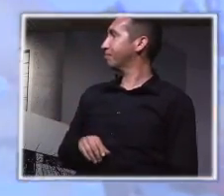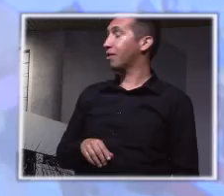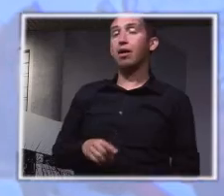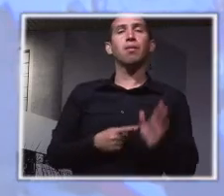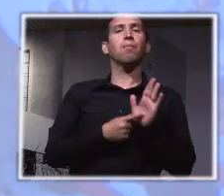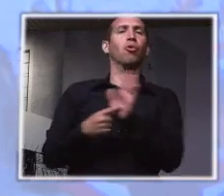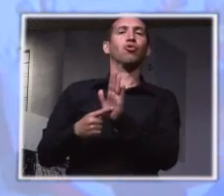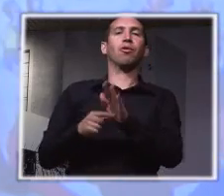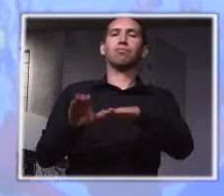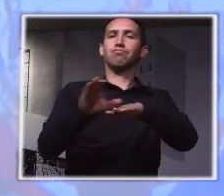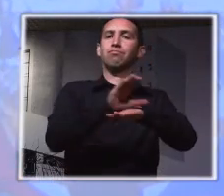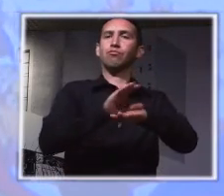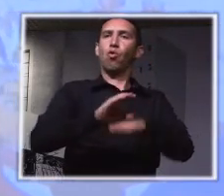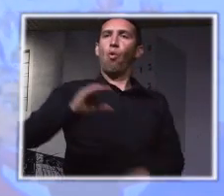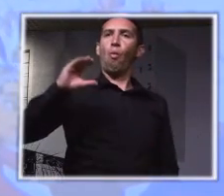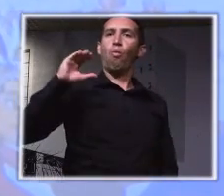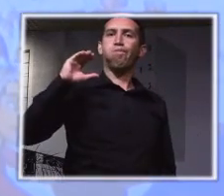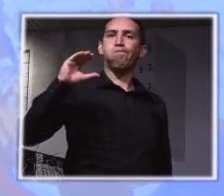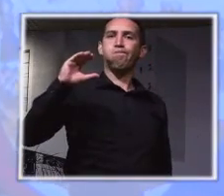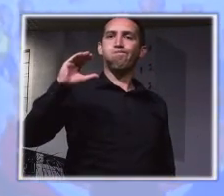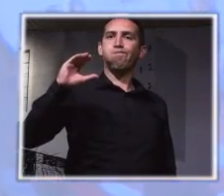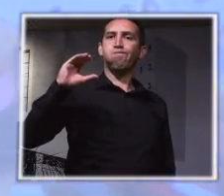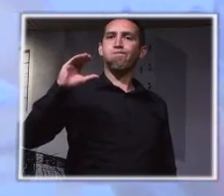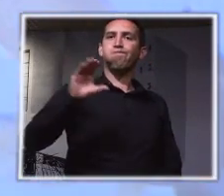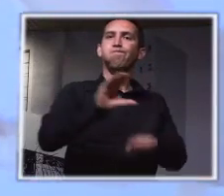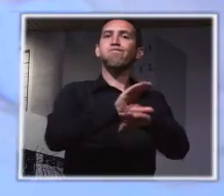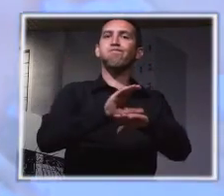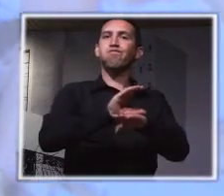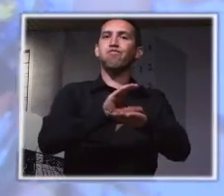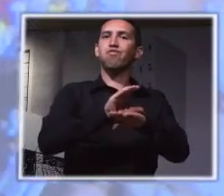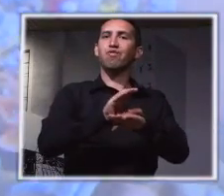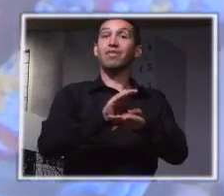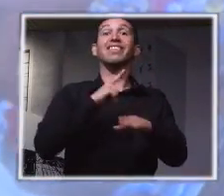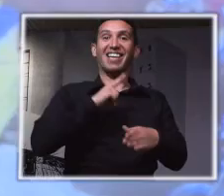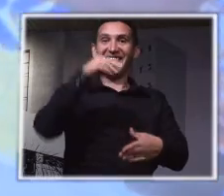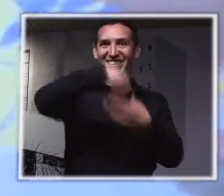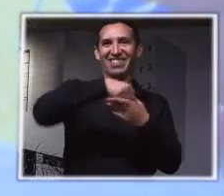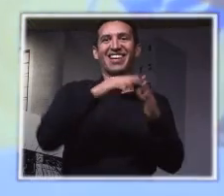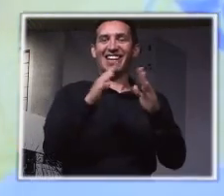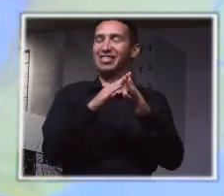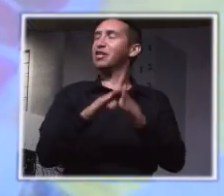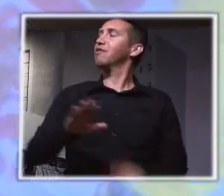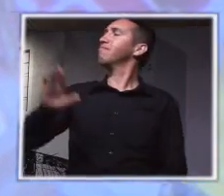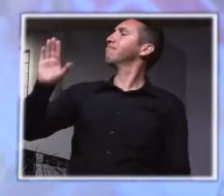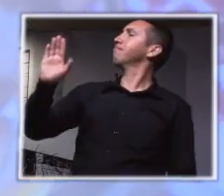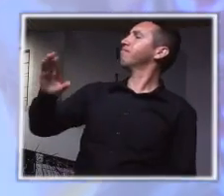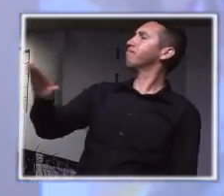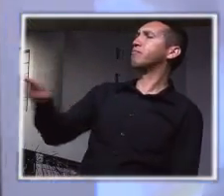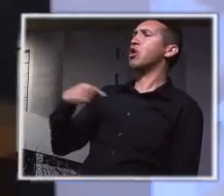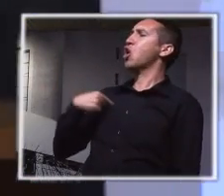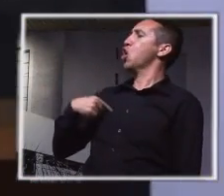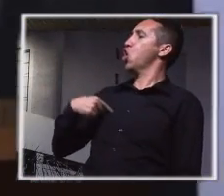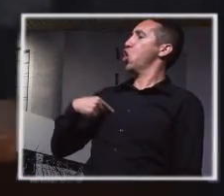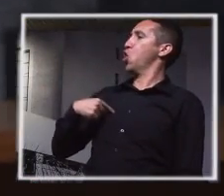da Constituição que ela mantinha acolhida na sua casa. E disse, eu não